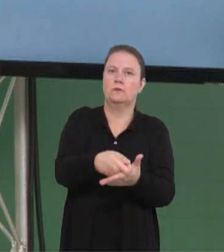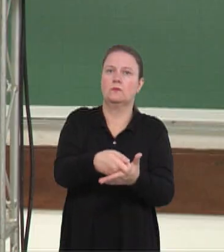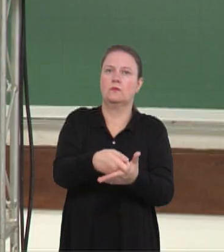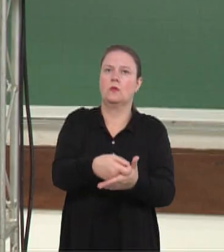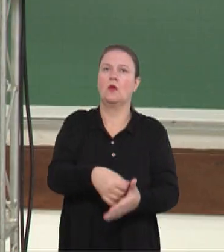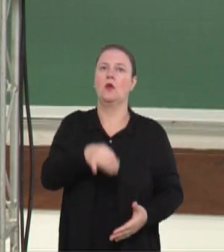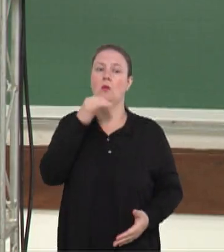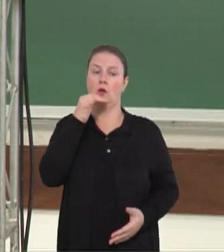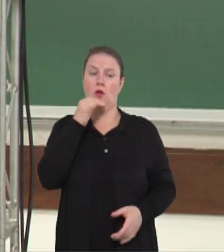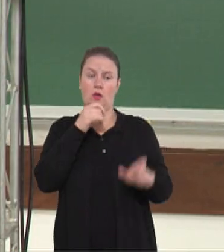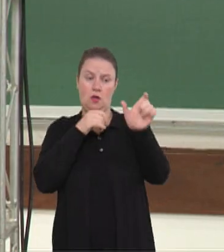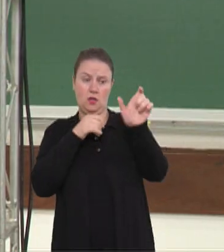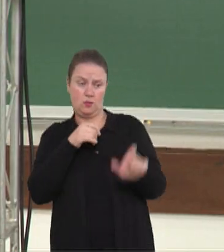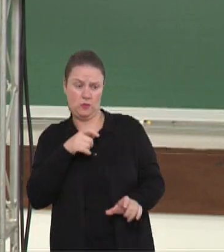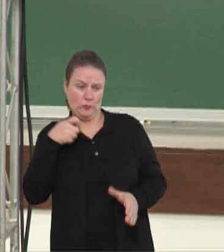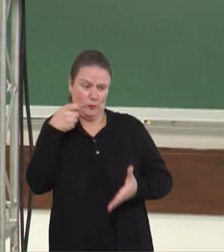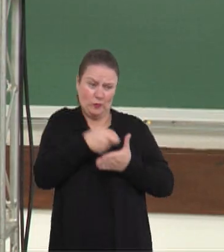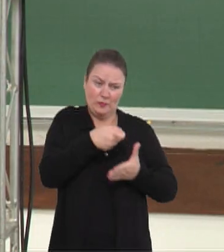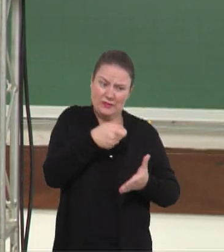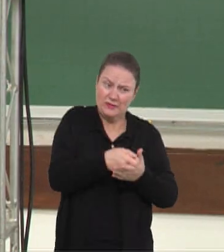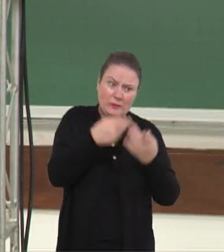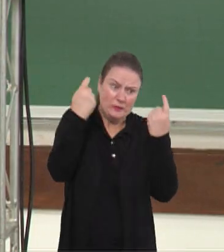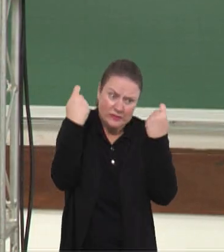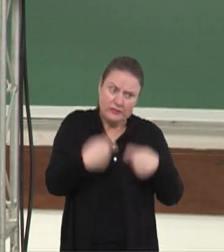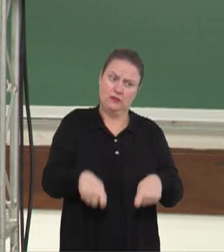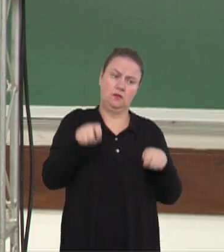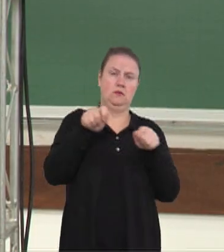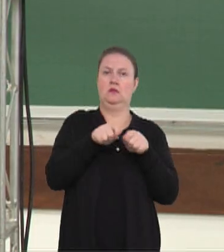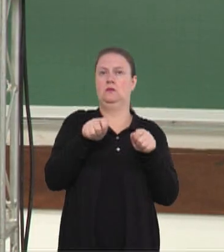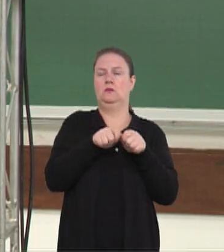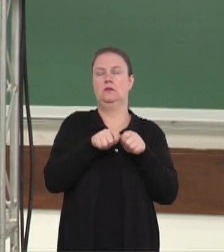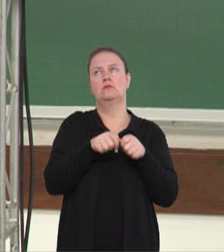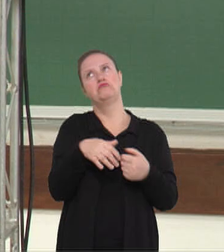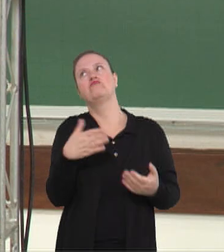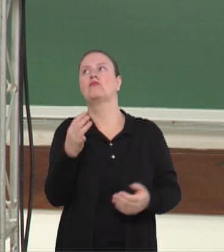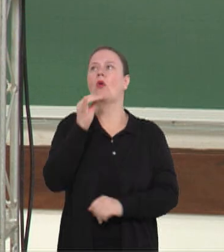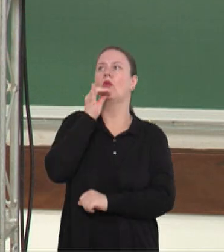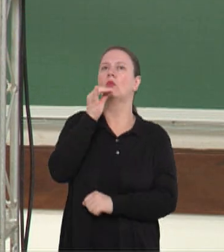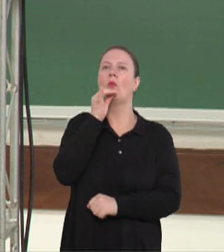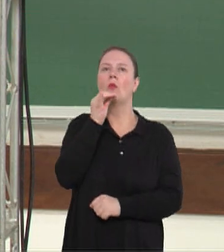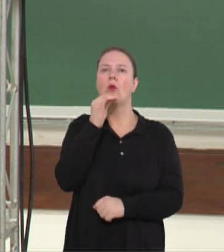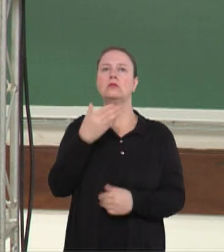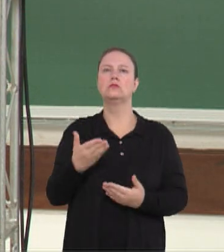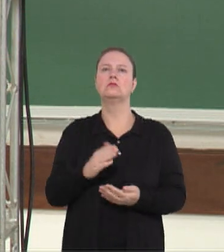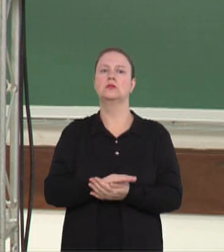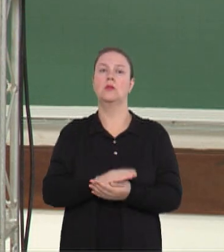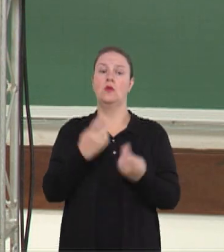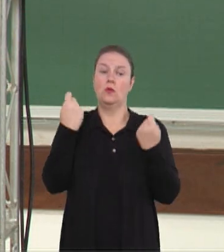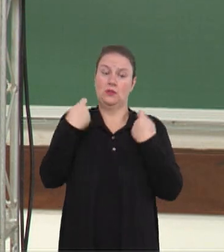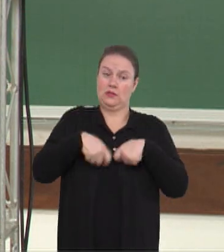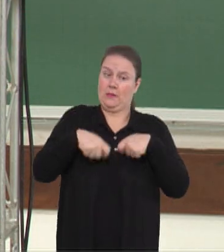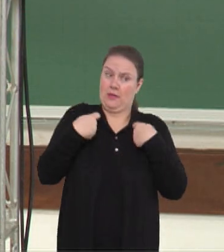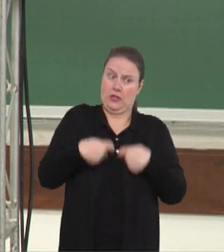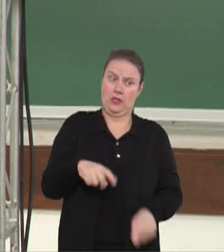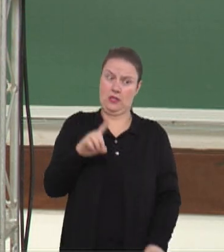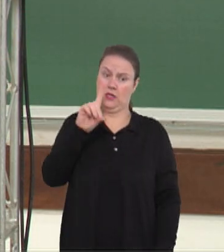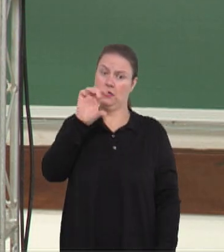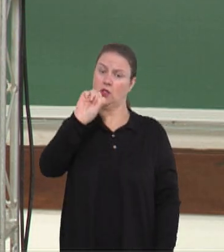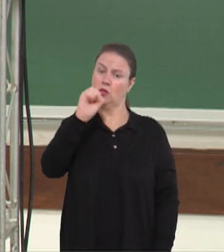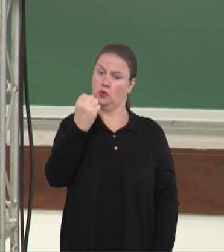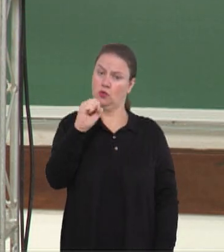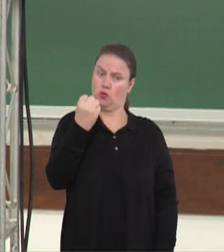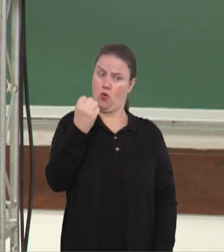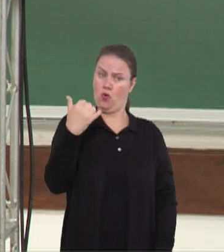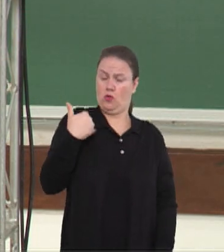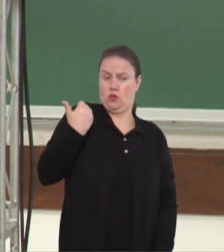você fala que alguém é obrigado tenha necessidade de fazer alguma coisa sei lá por exemplo você tem que ter dezoito anos para dirigir